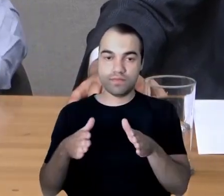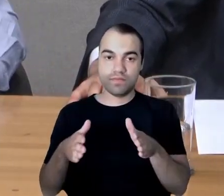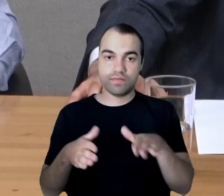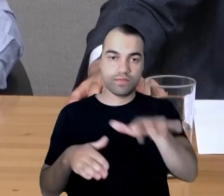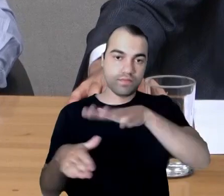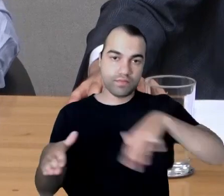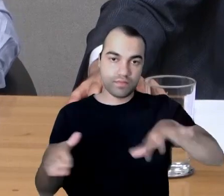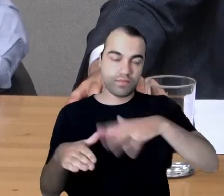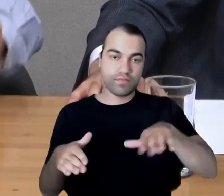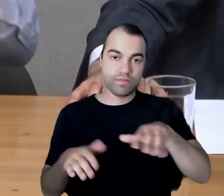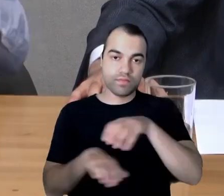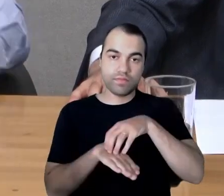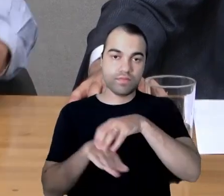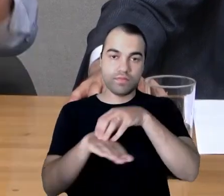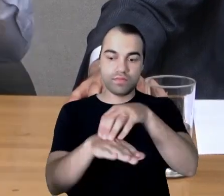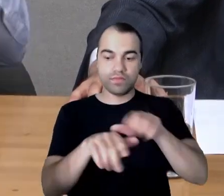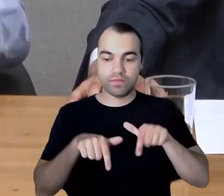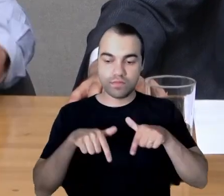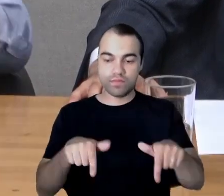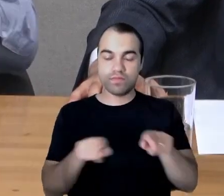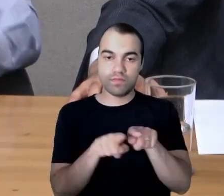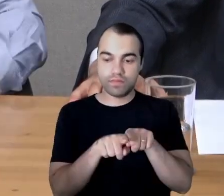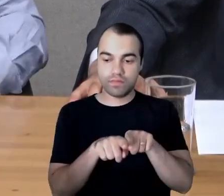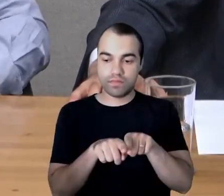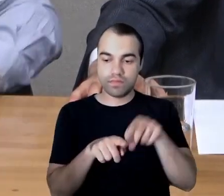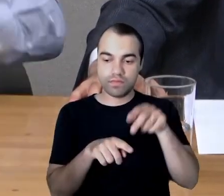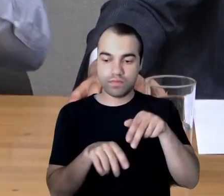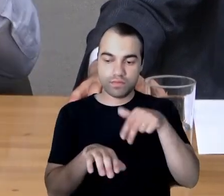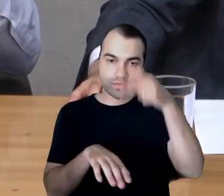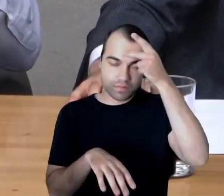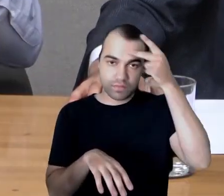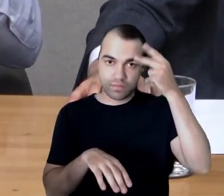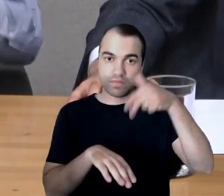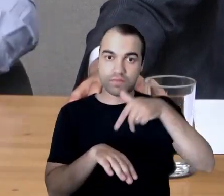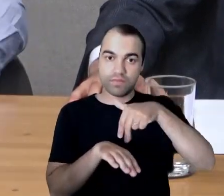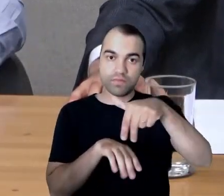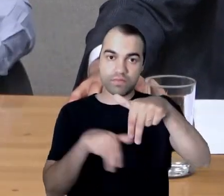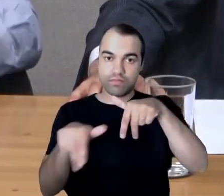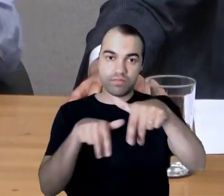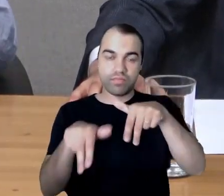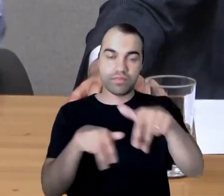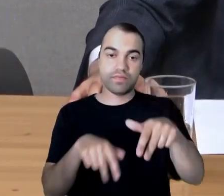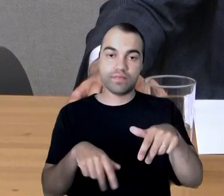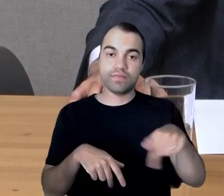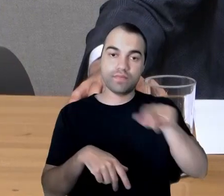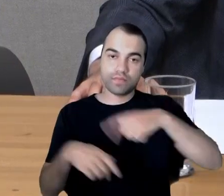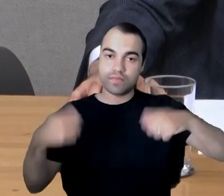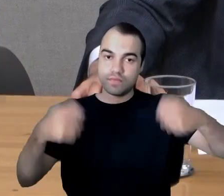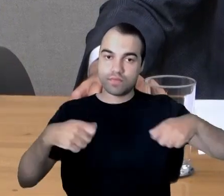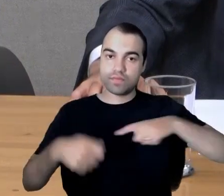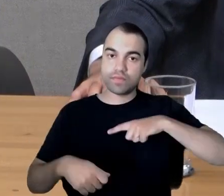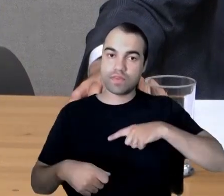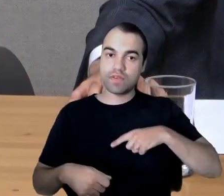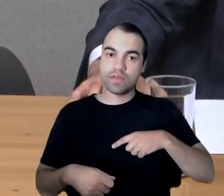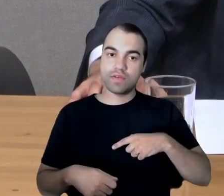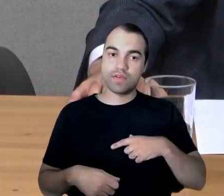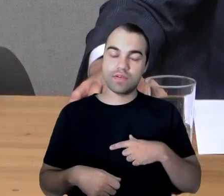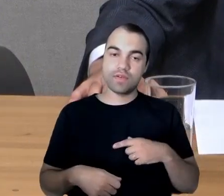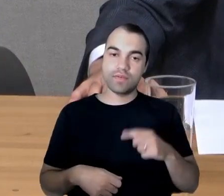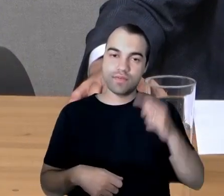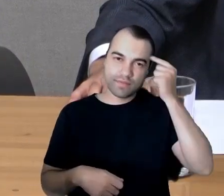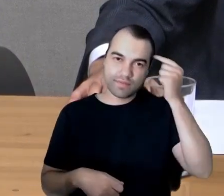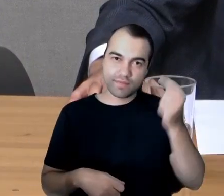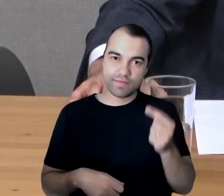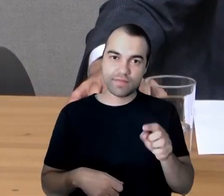e para mobilidade dos pedestres Então essa é uma preocupação que nós temos que ter não é porque é uma terra de ricos aqui do Distrito Federal